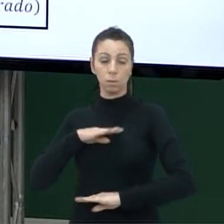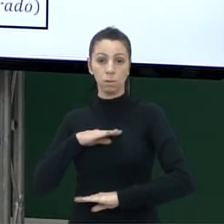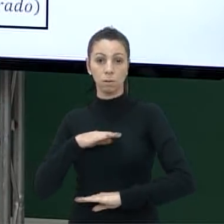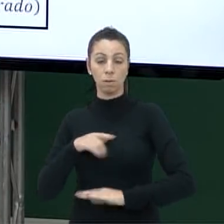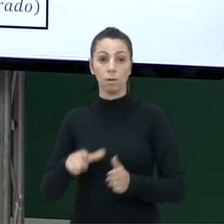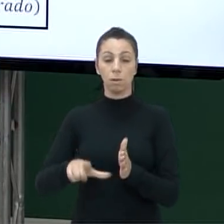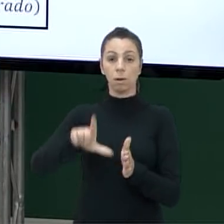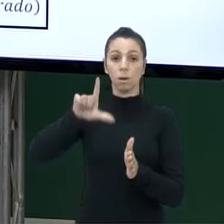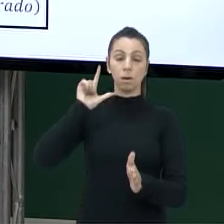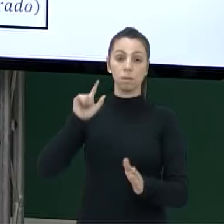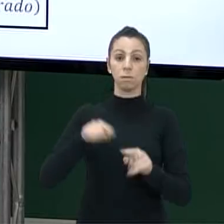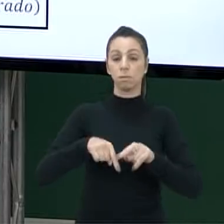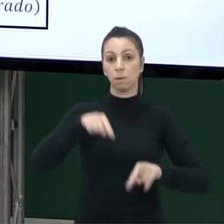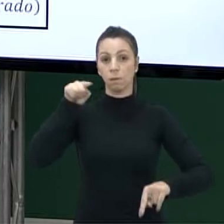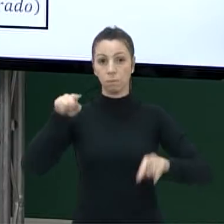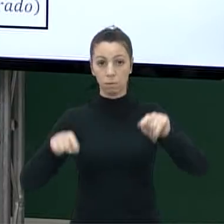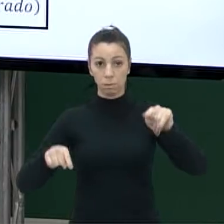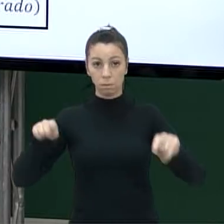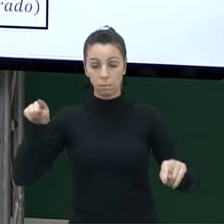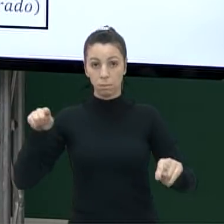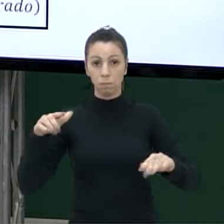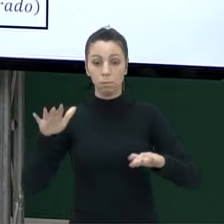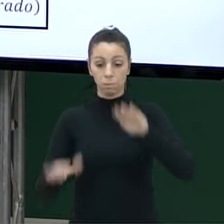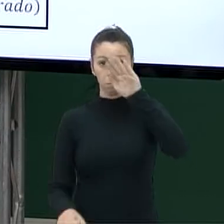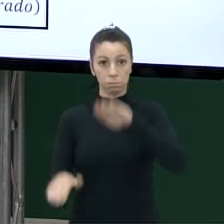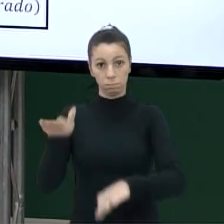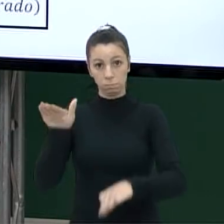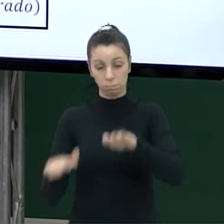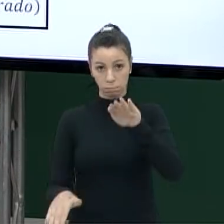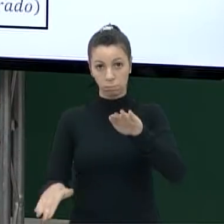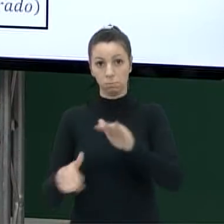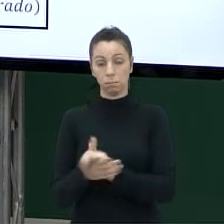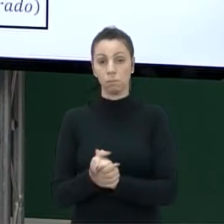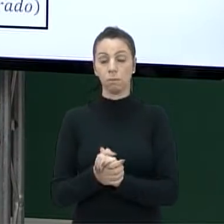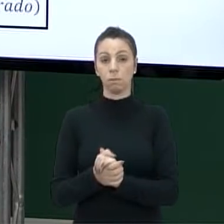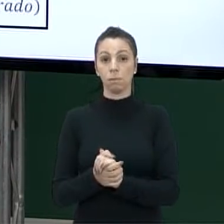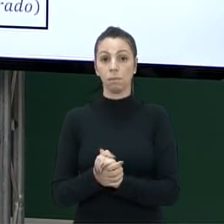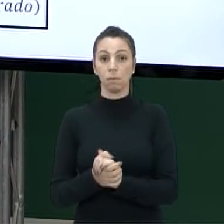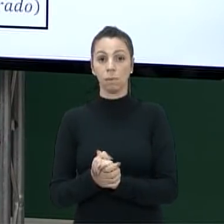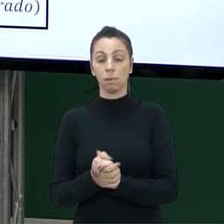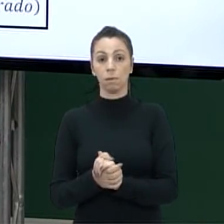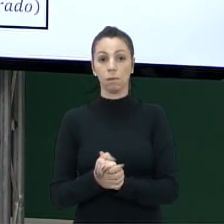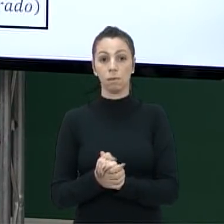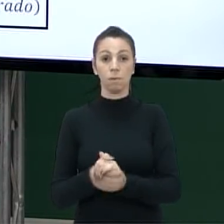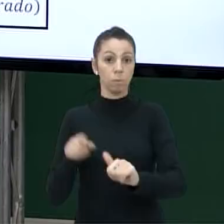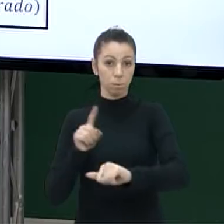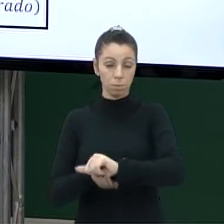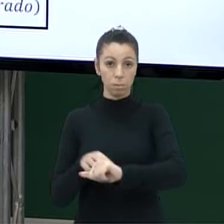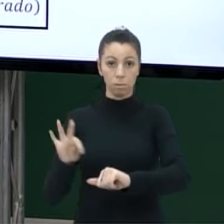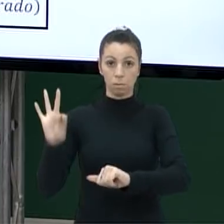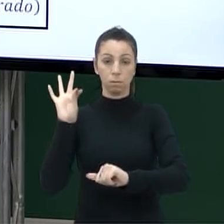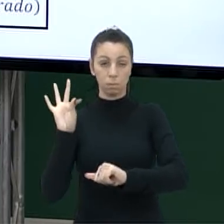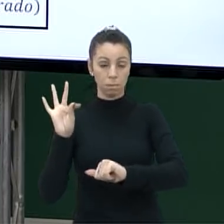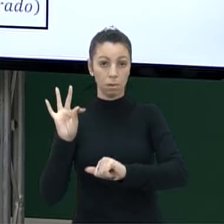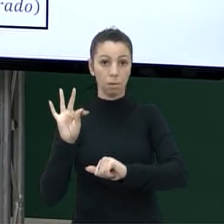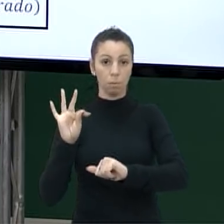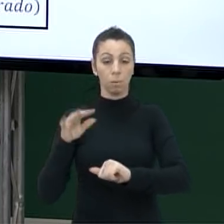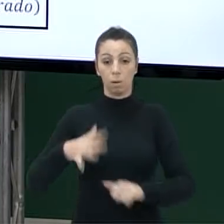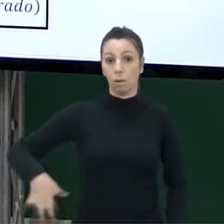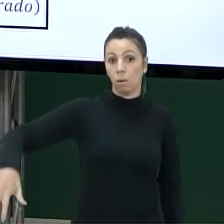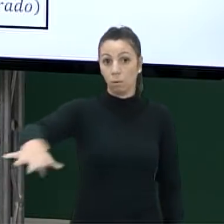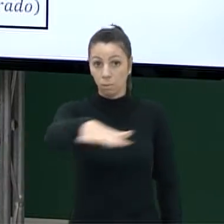mostrou da variação da quantidade de movimento, né, em função do tempo, ela é uma forma mais geral,